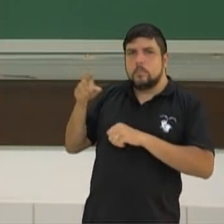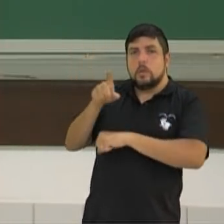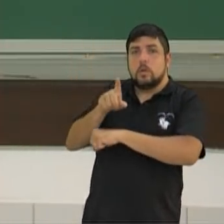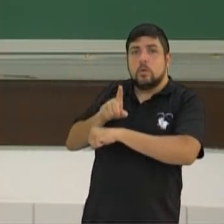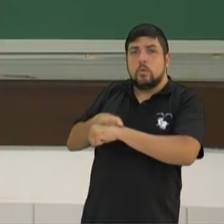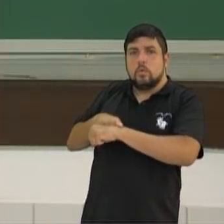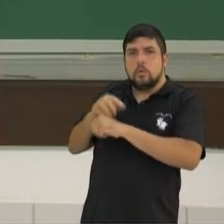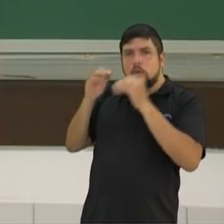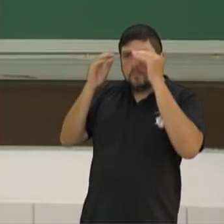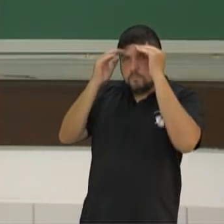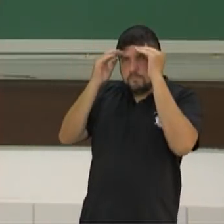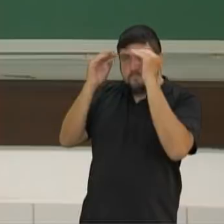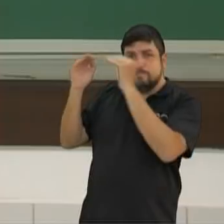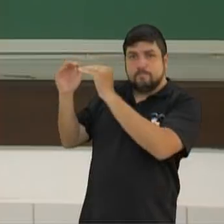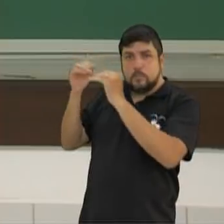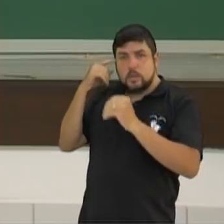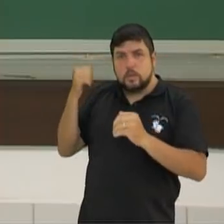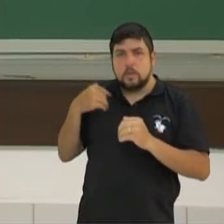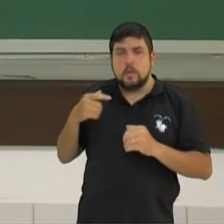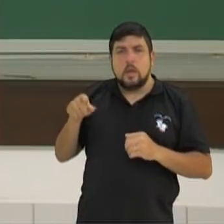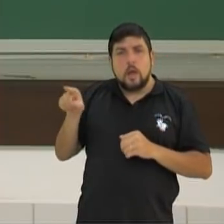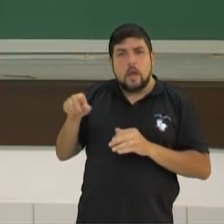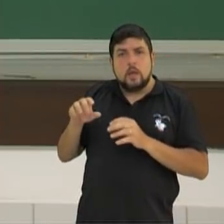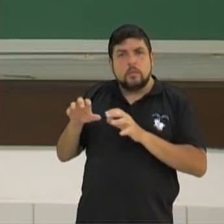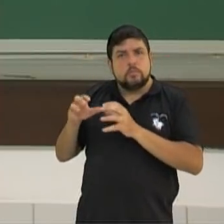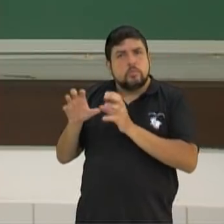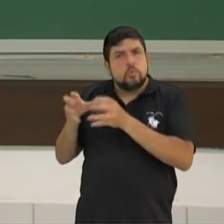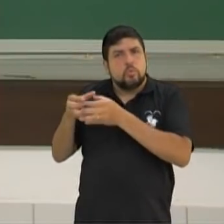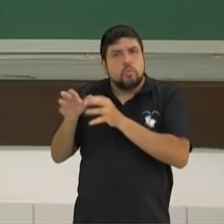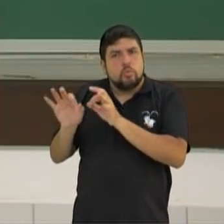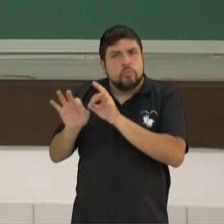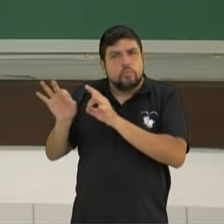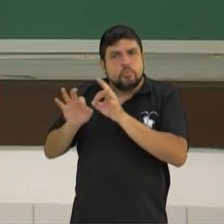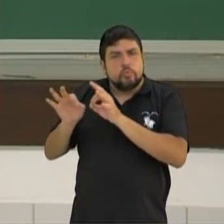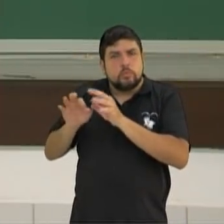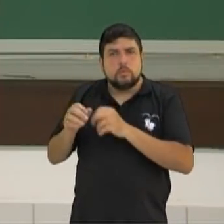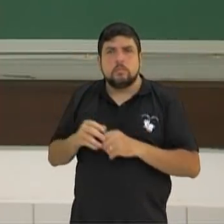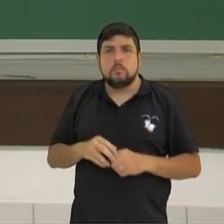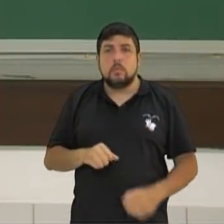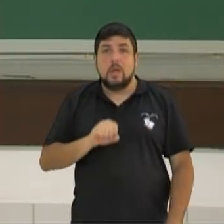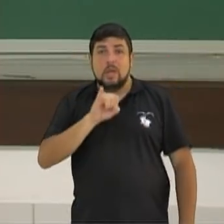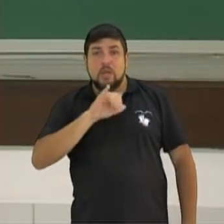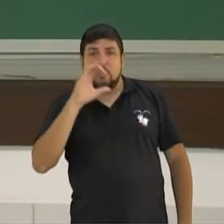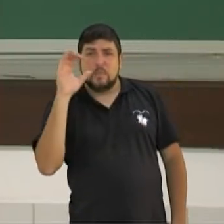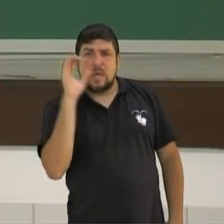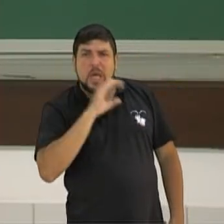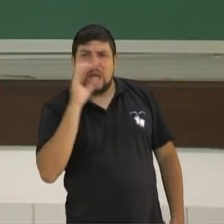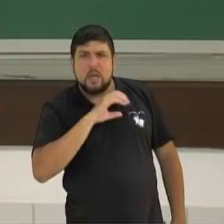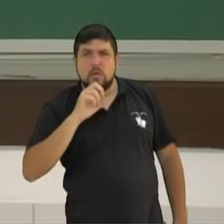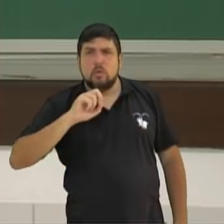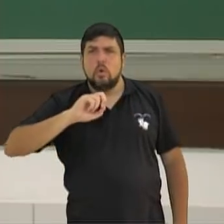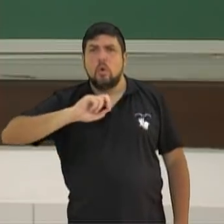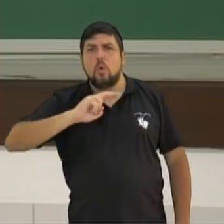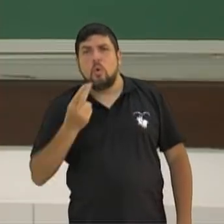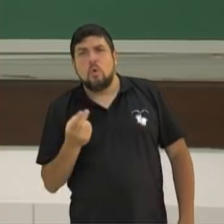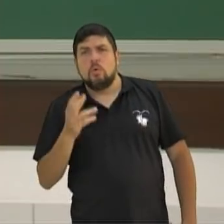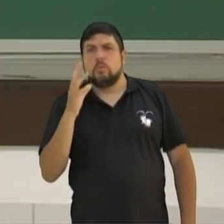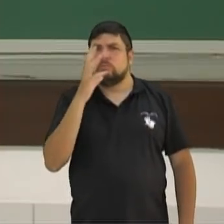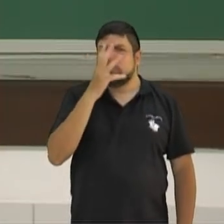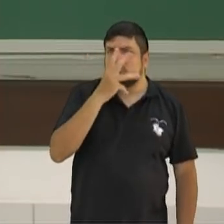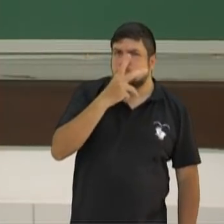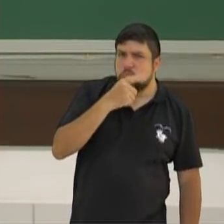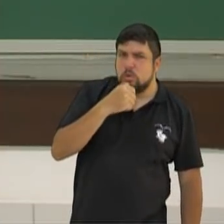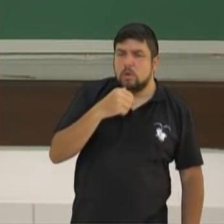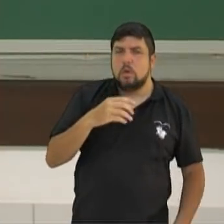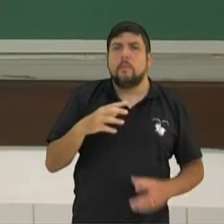né, pela organização da prova. Se você for muito rápido ou se você demorar muito, você